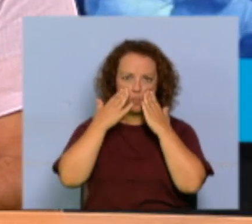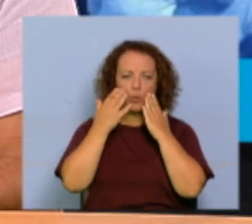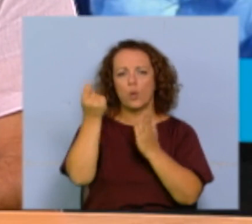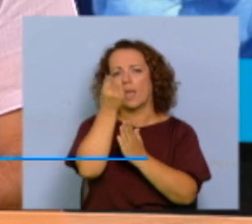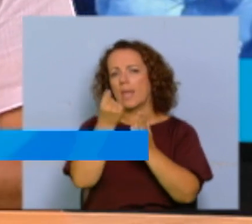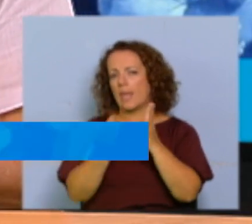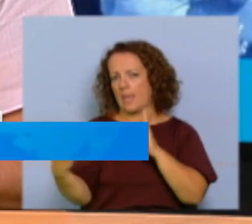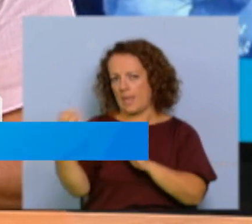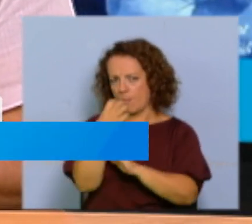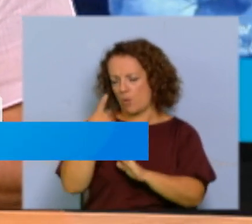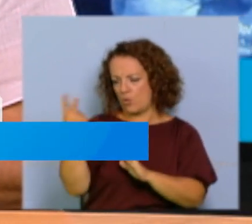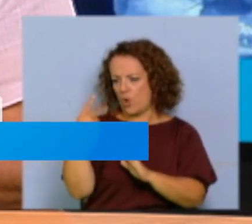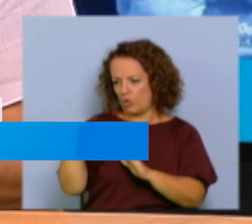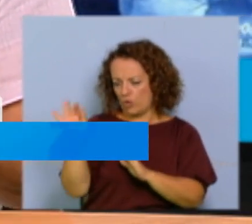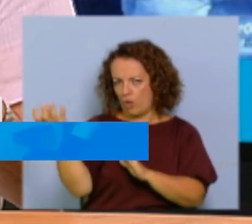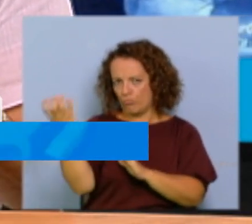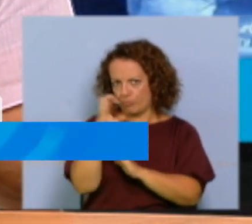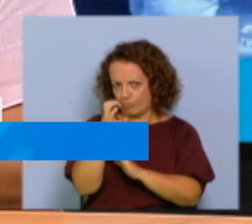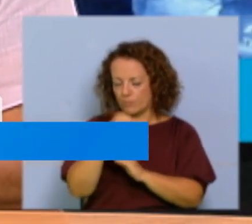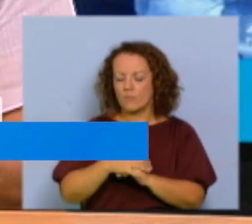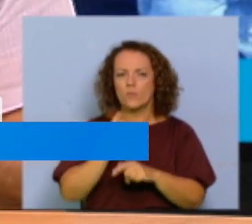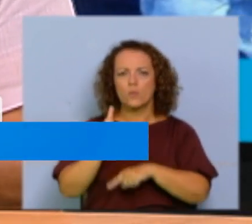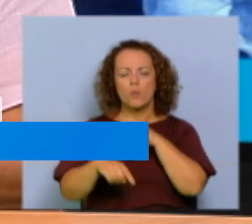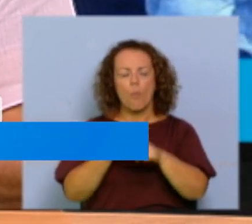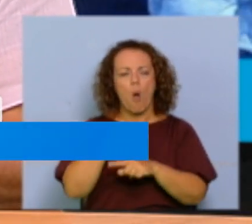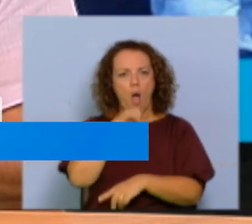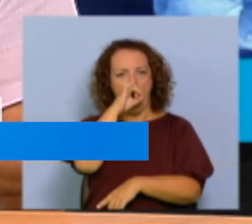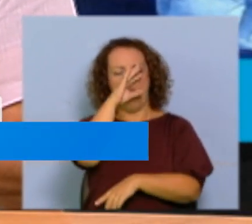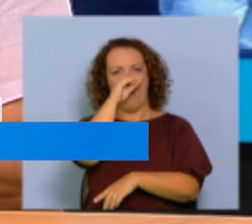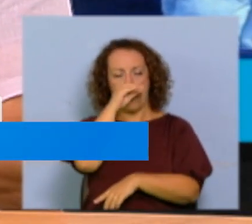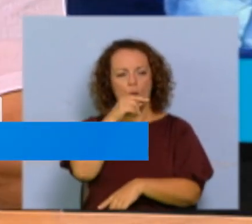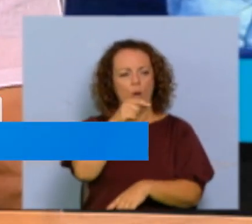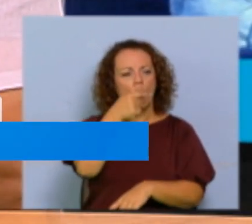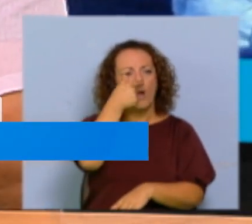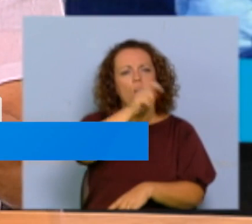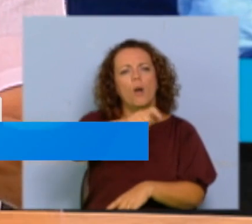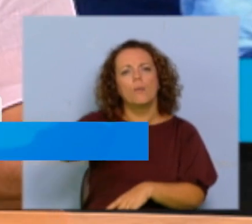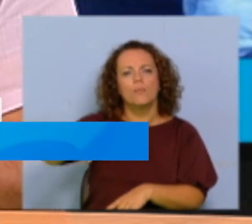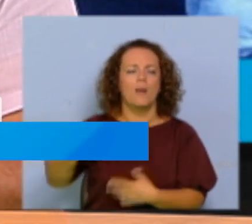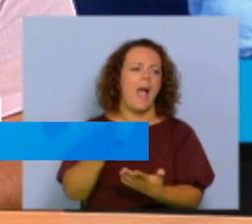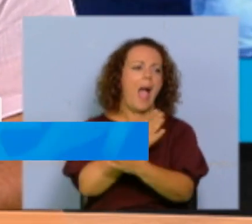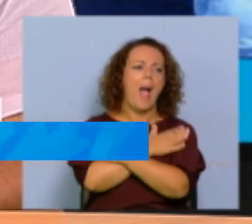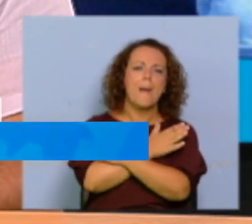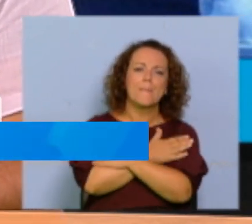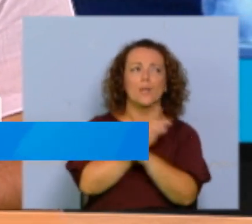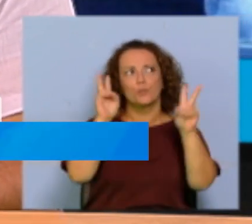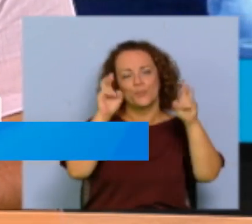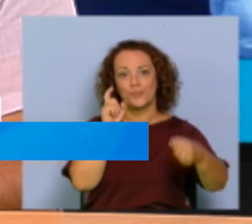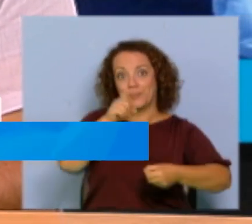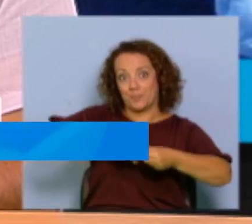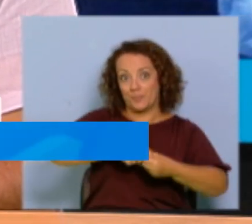nós escolhíamos, e ficámos muito admirados porque a reação dos nossos amigos de Facebook